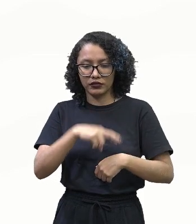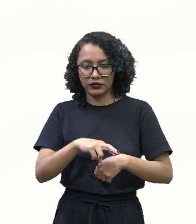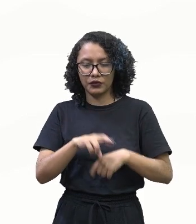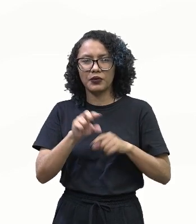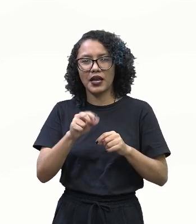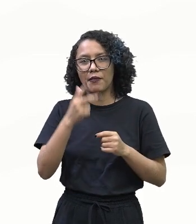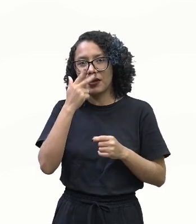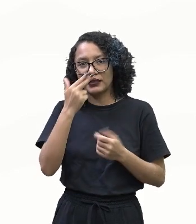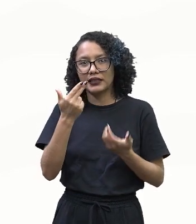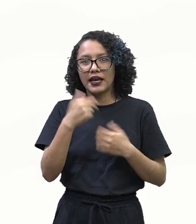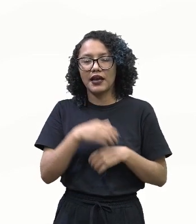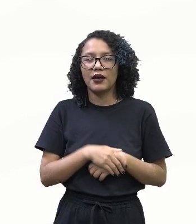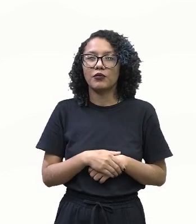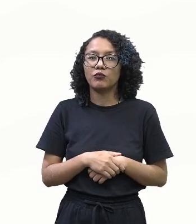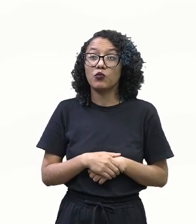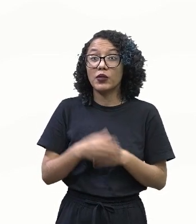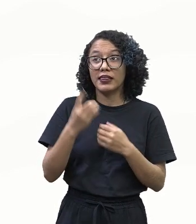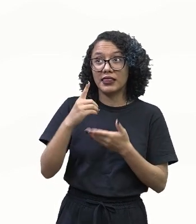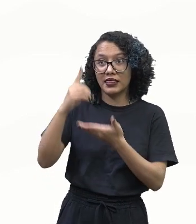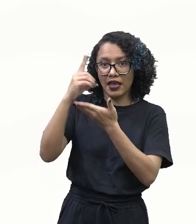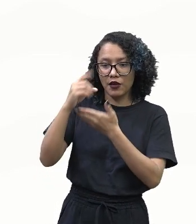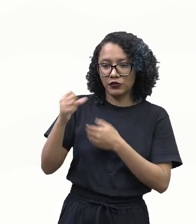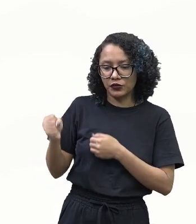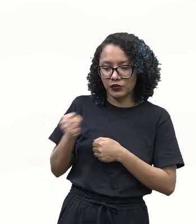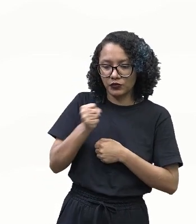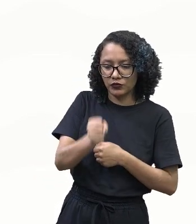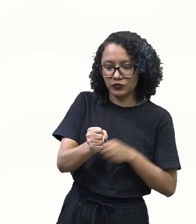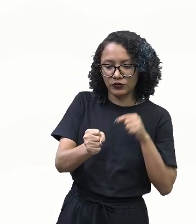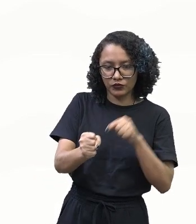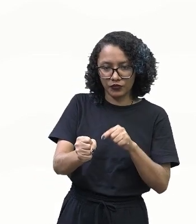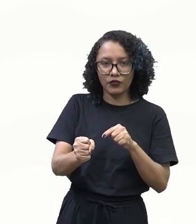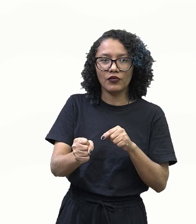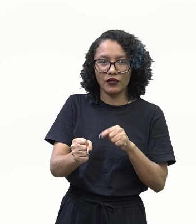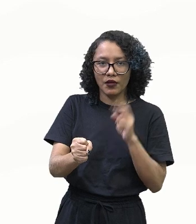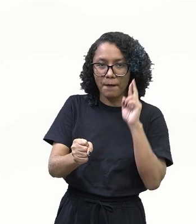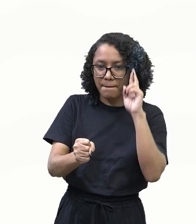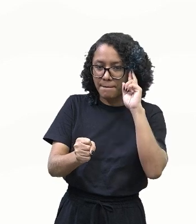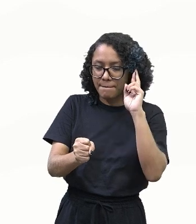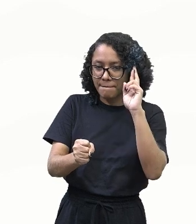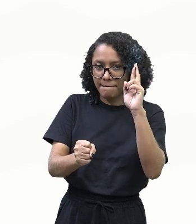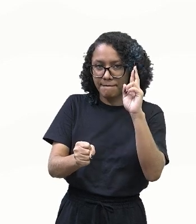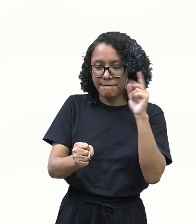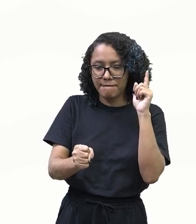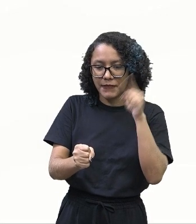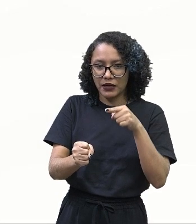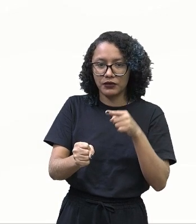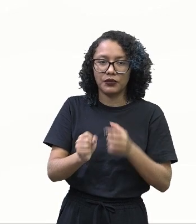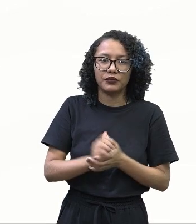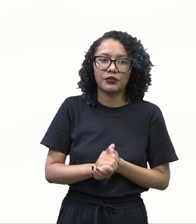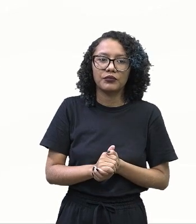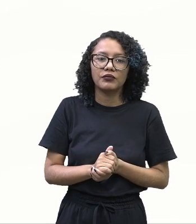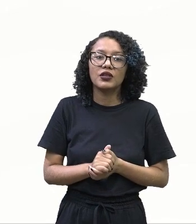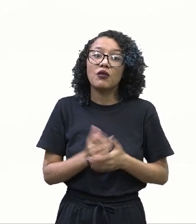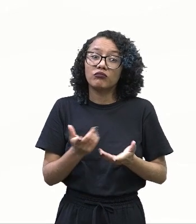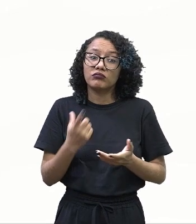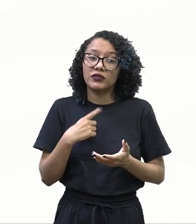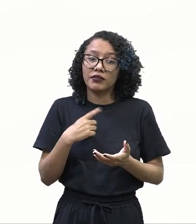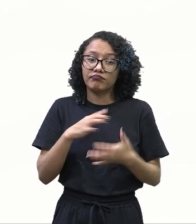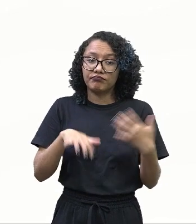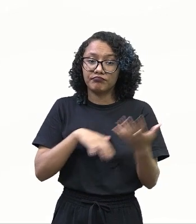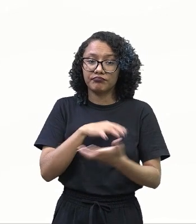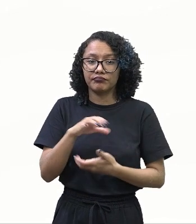de Deus para guiar a população, certo? Então, a primeira delas que a gente tem aqui é a Revolta dos Canudos, que